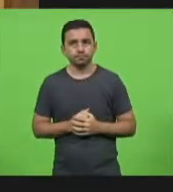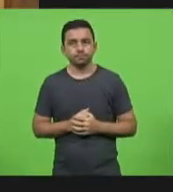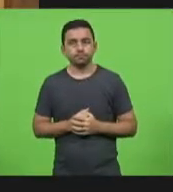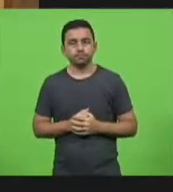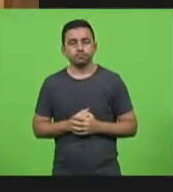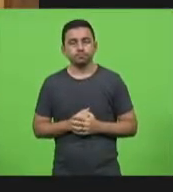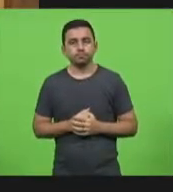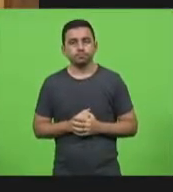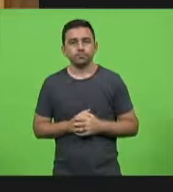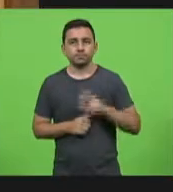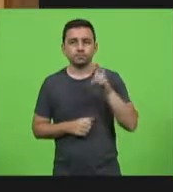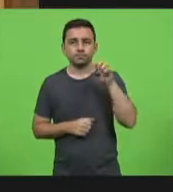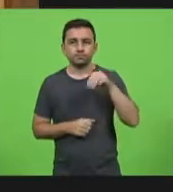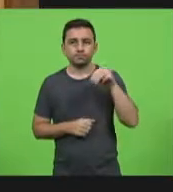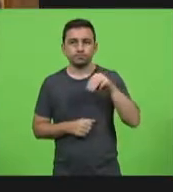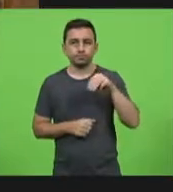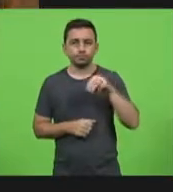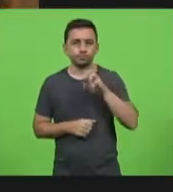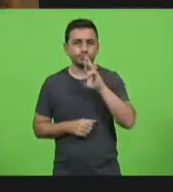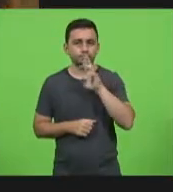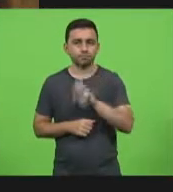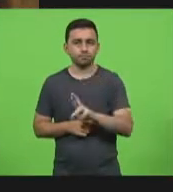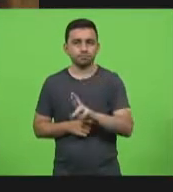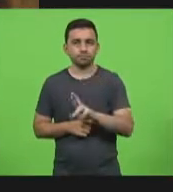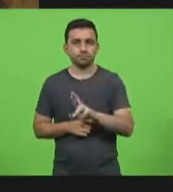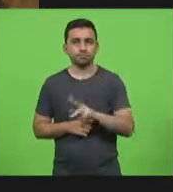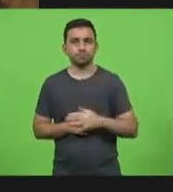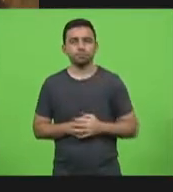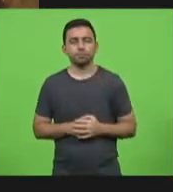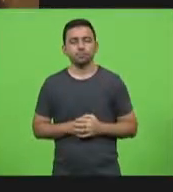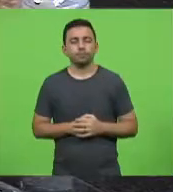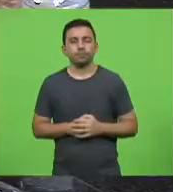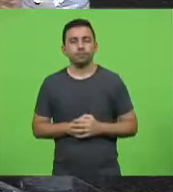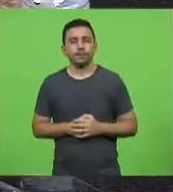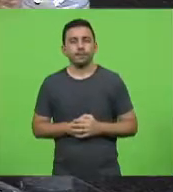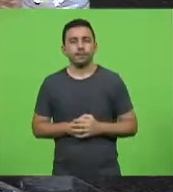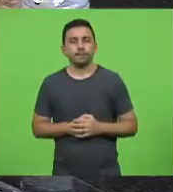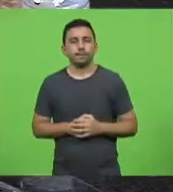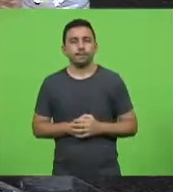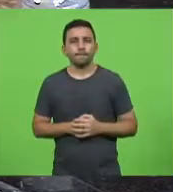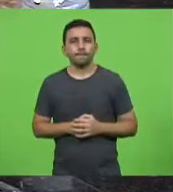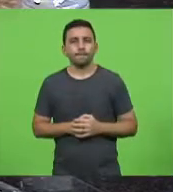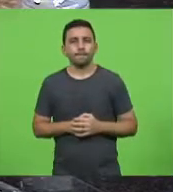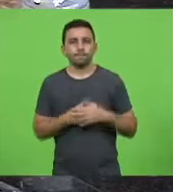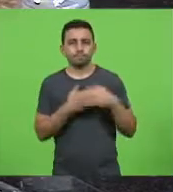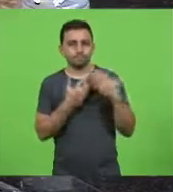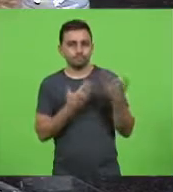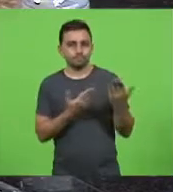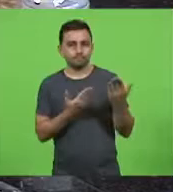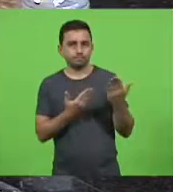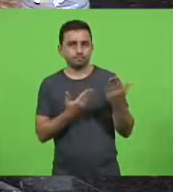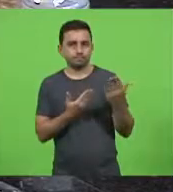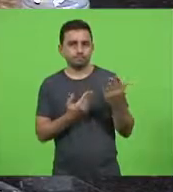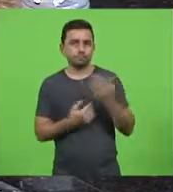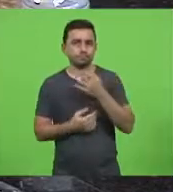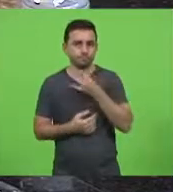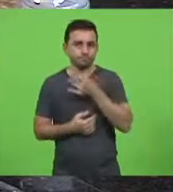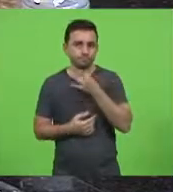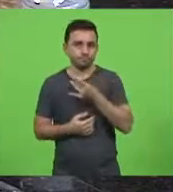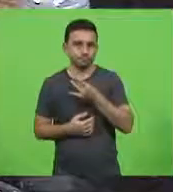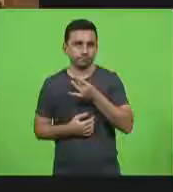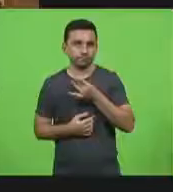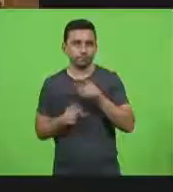O senhor tem 5 minutos para responder os questionamentos e apontamentos do deputado Valdir Gobalquino e deputado Coronel